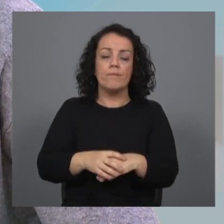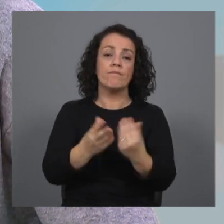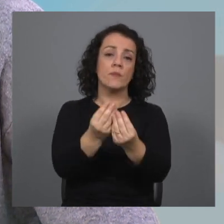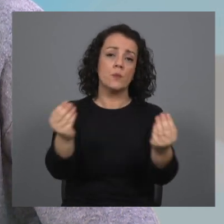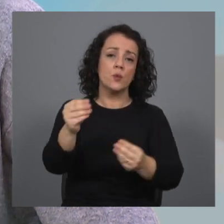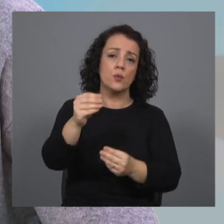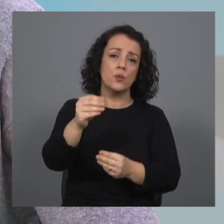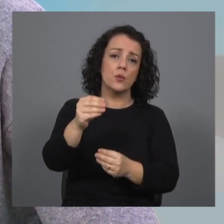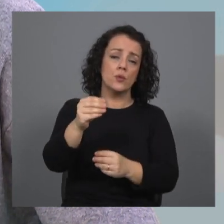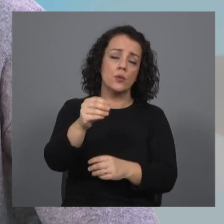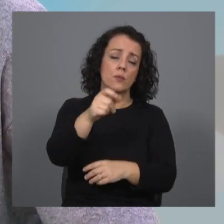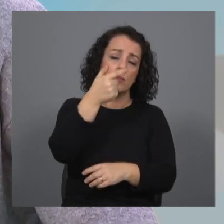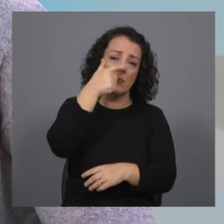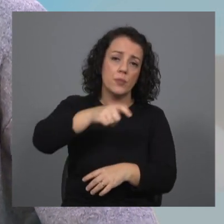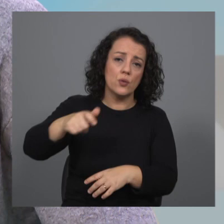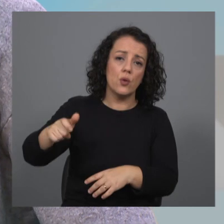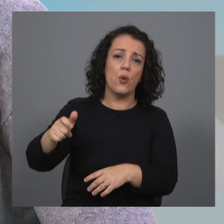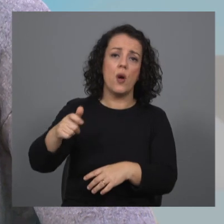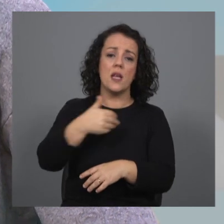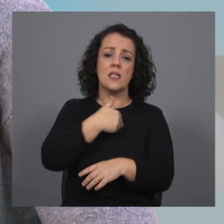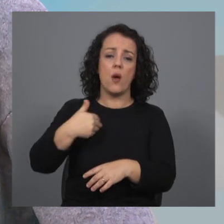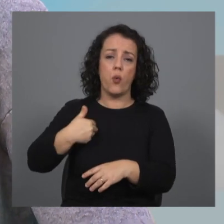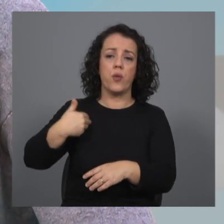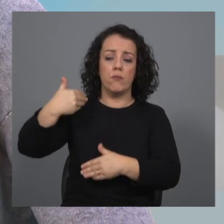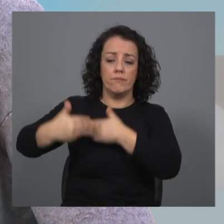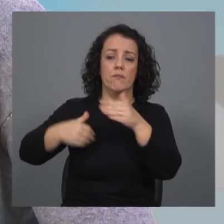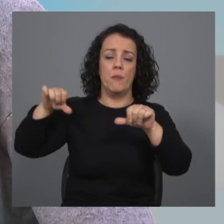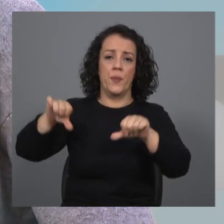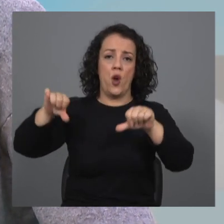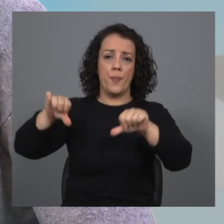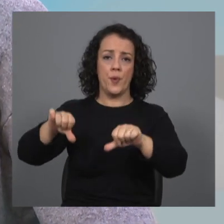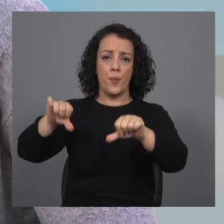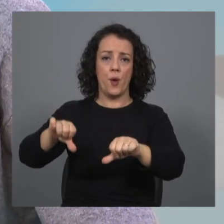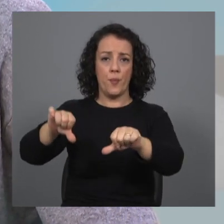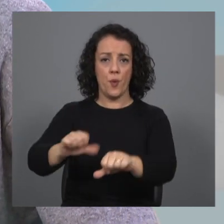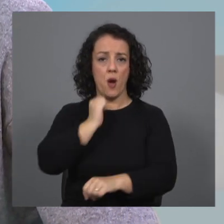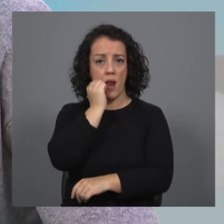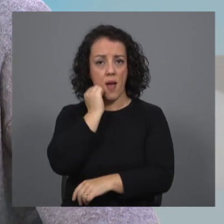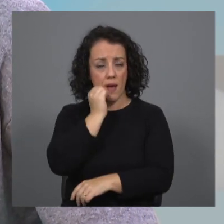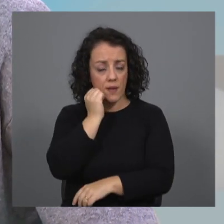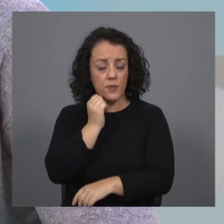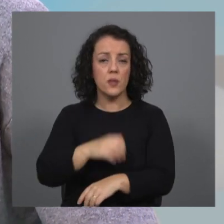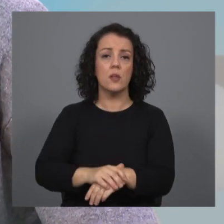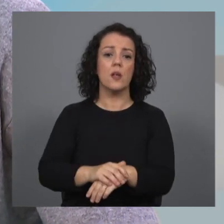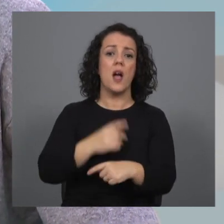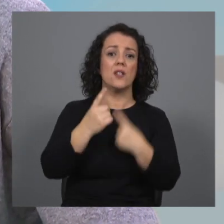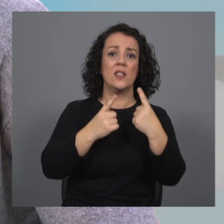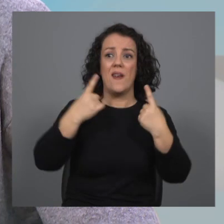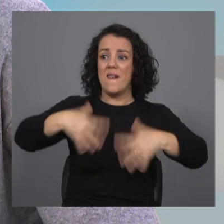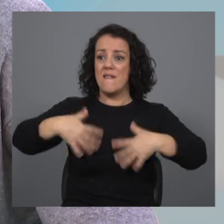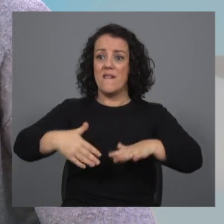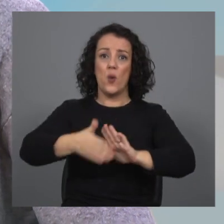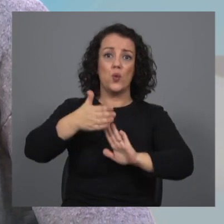de pessoas cuja situação de saúde se vai agravando mais e mais, não é? E que em situação limite, em situação de urgência, acabam